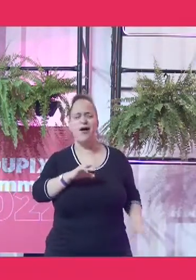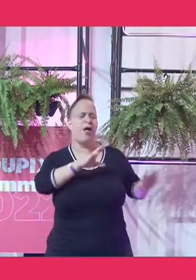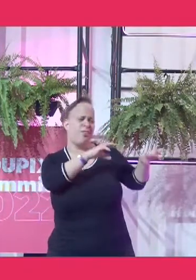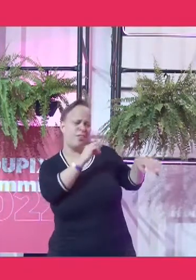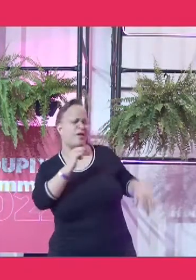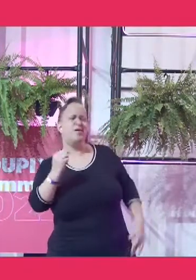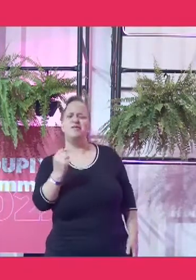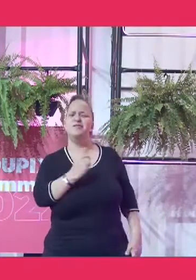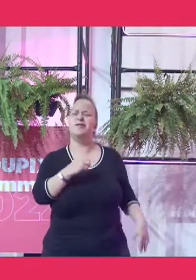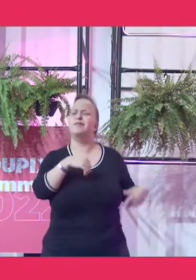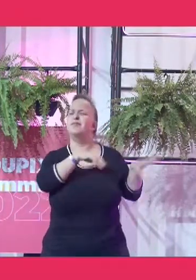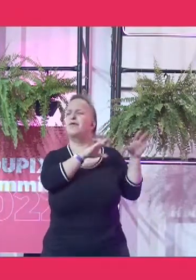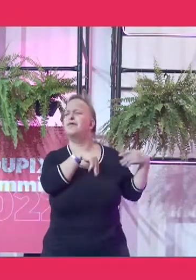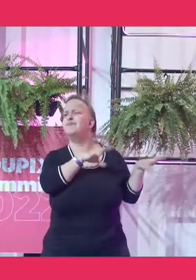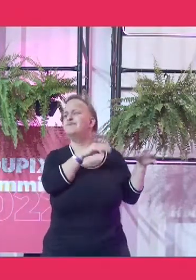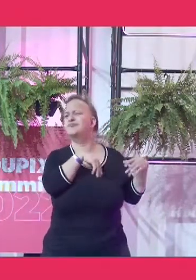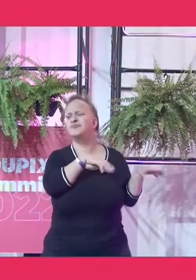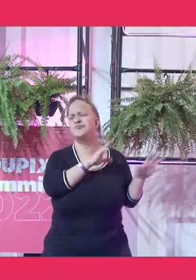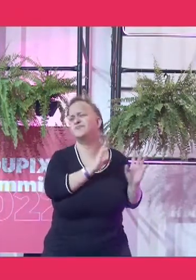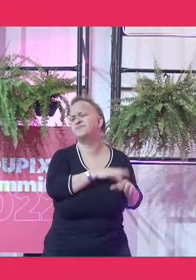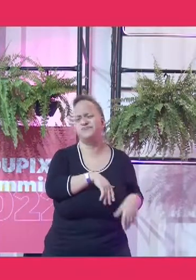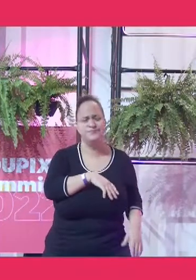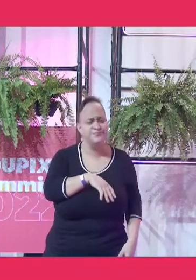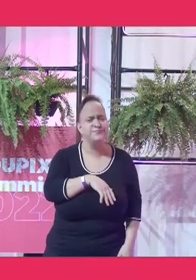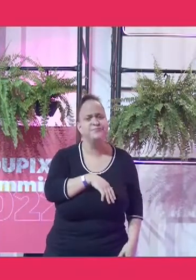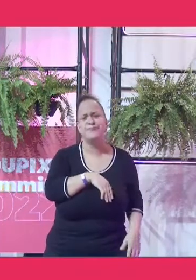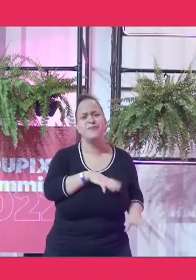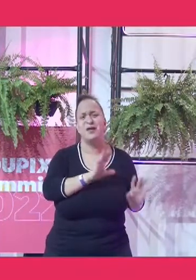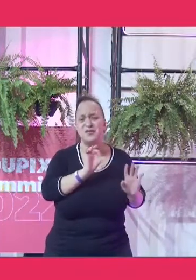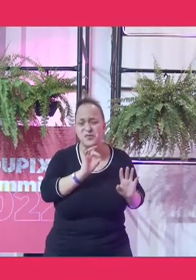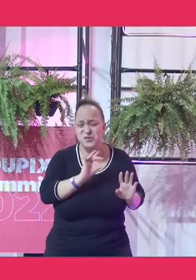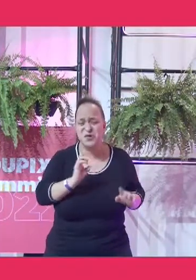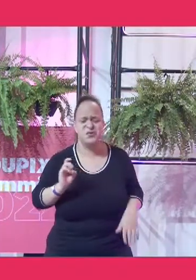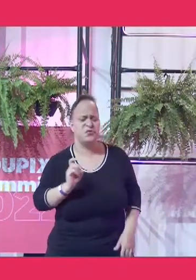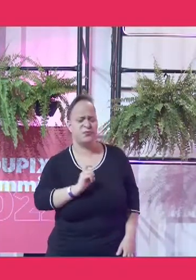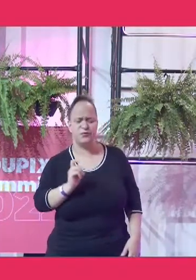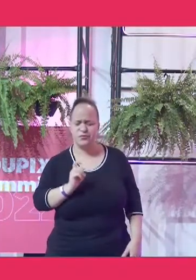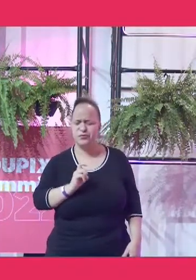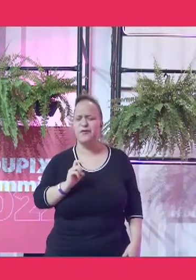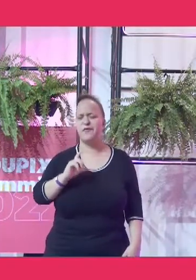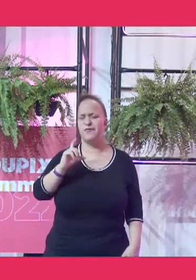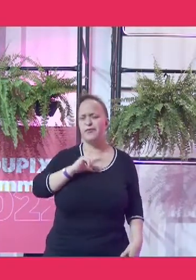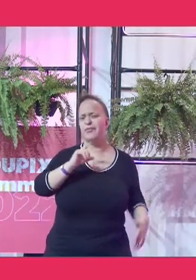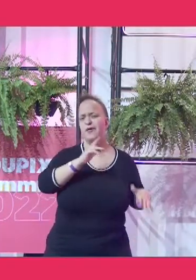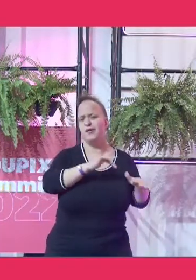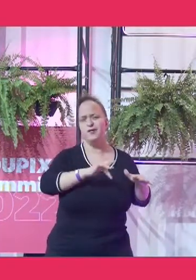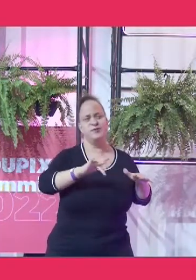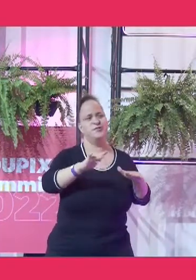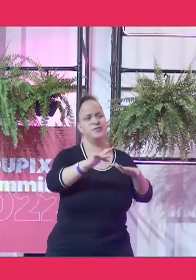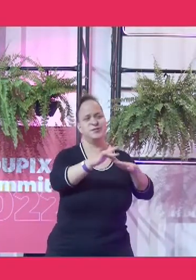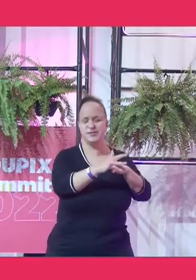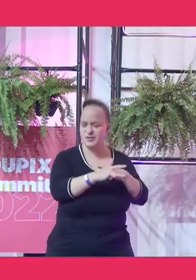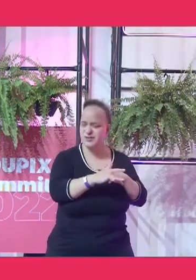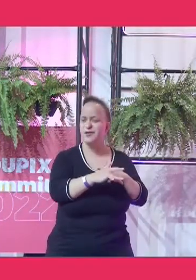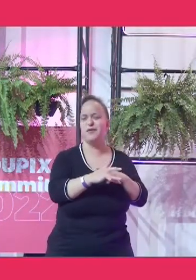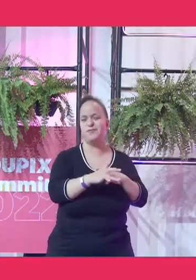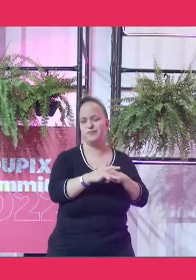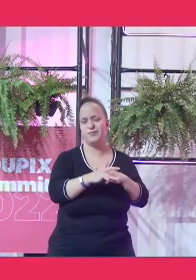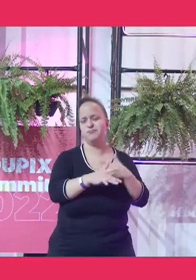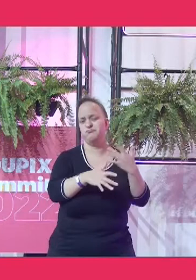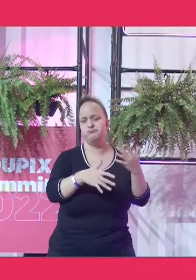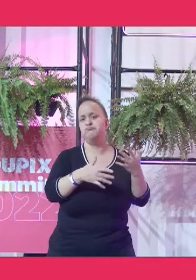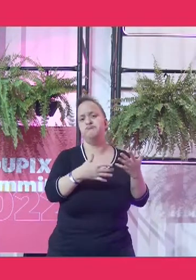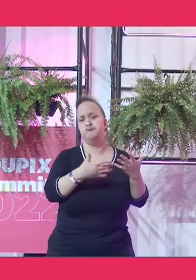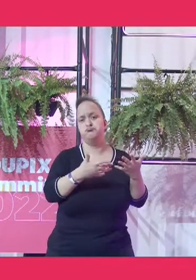TikToker, não tá com nada e tal, tipo, vai dançar. E não é só isso, né? A gente tem a plataforma fazendo isso e alimentando outros tipos de produção